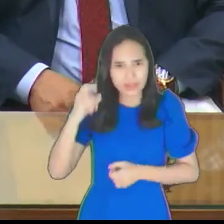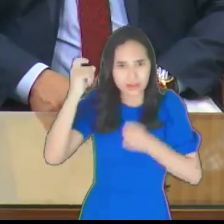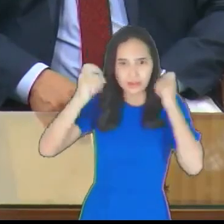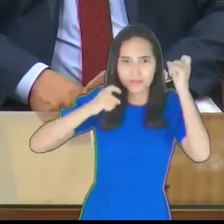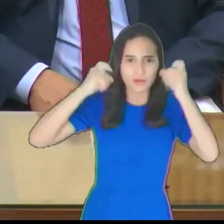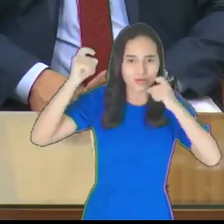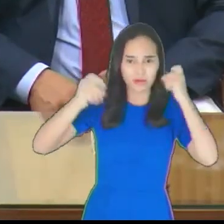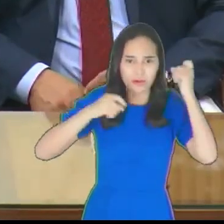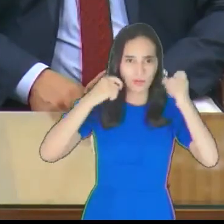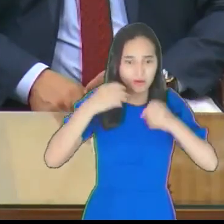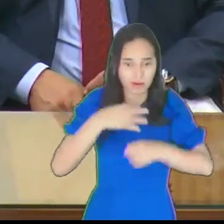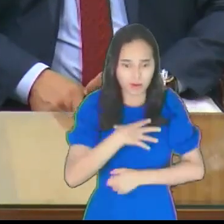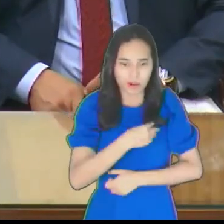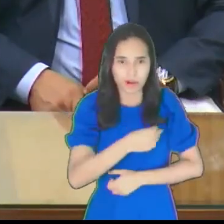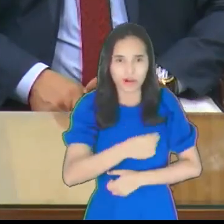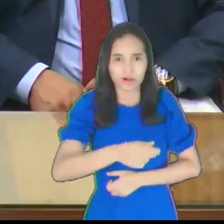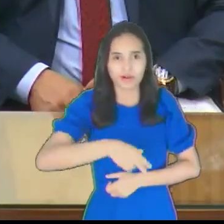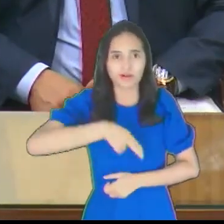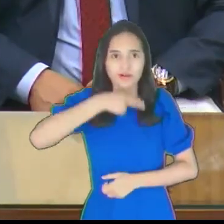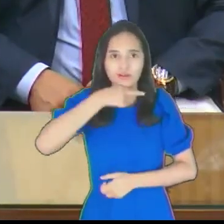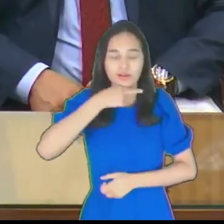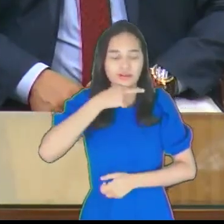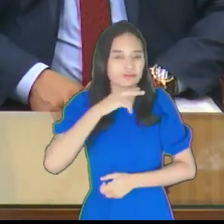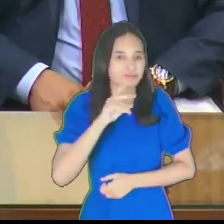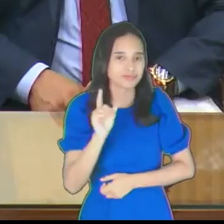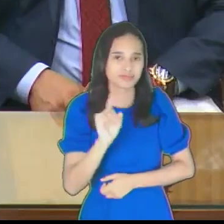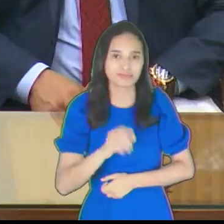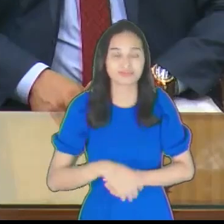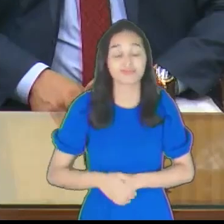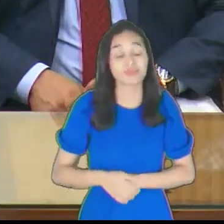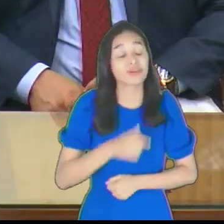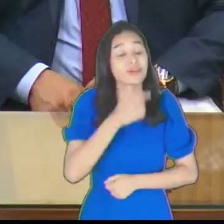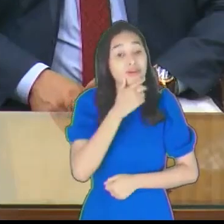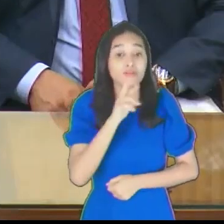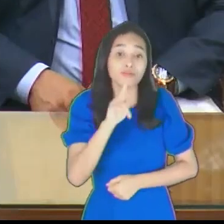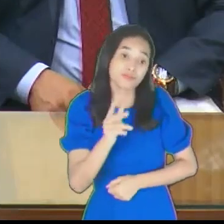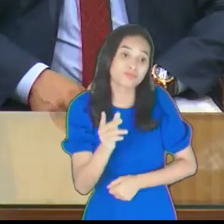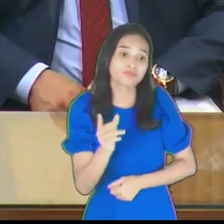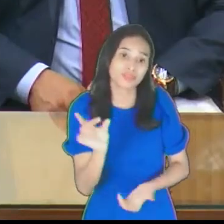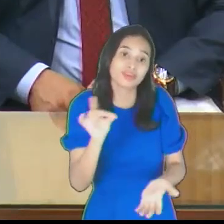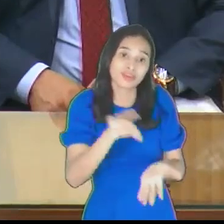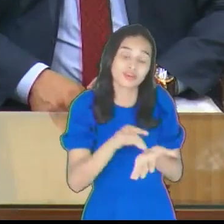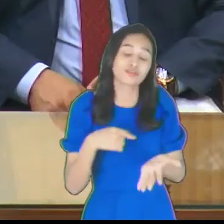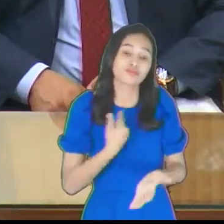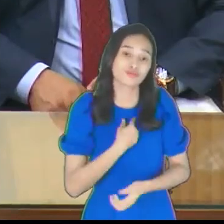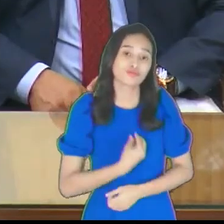com os netos. Irmãos amados, é a realidade que nós estamos vivendo.